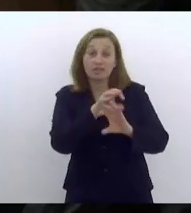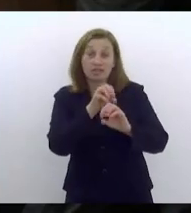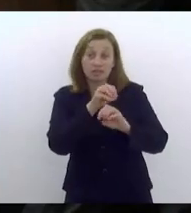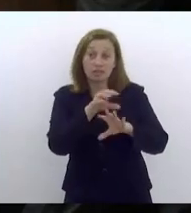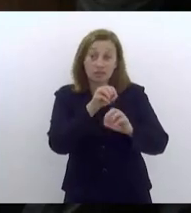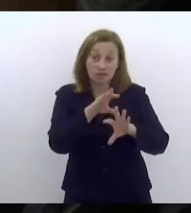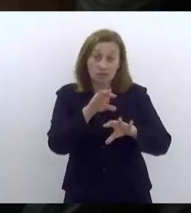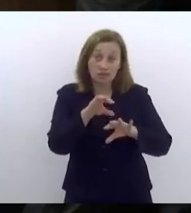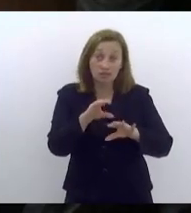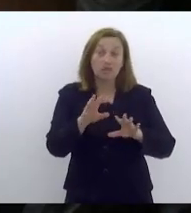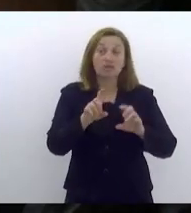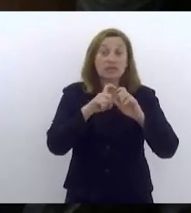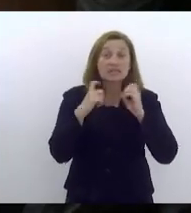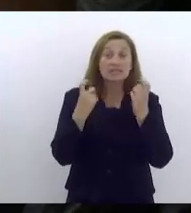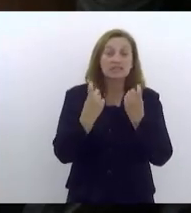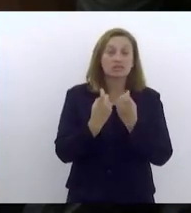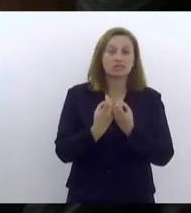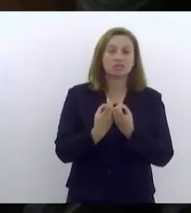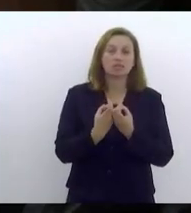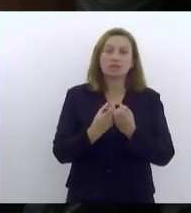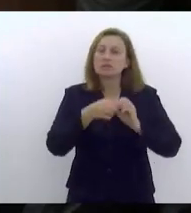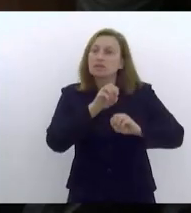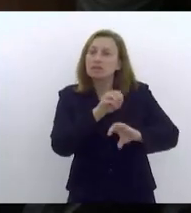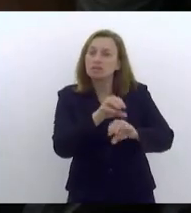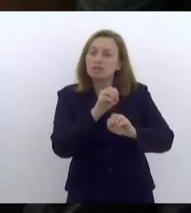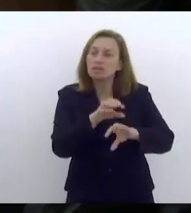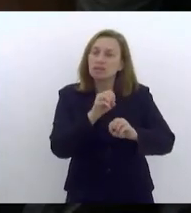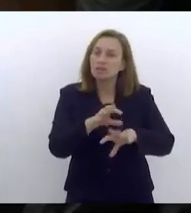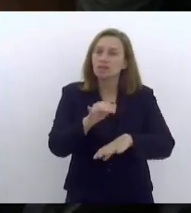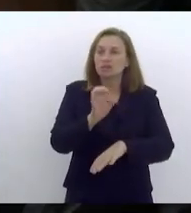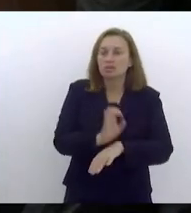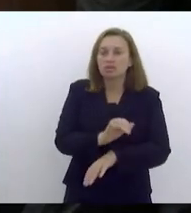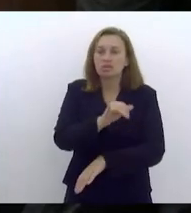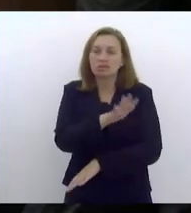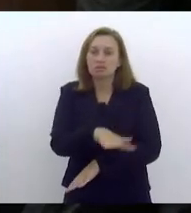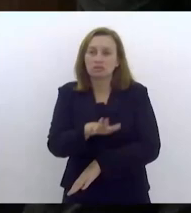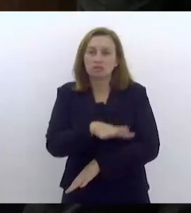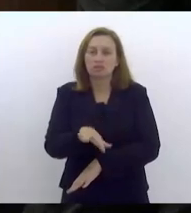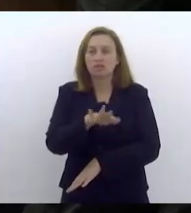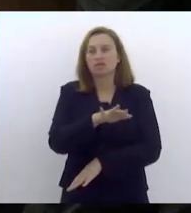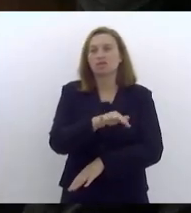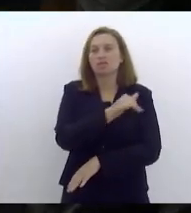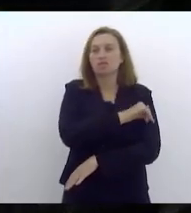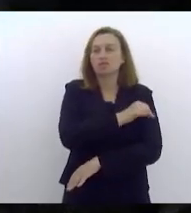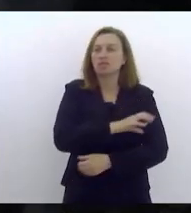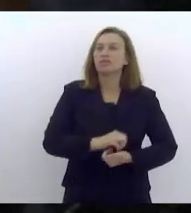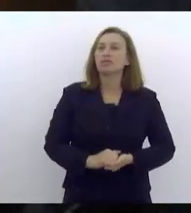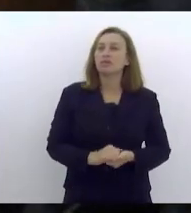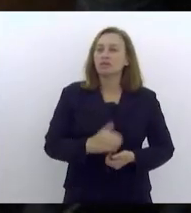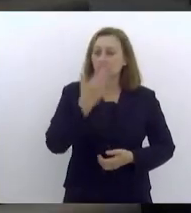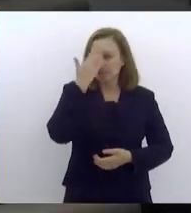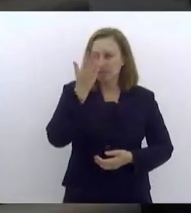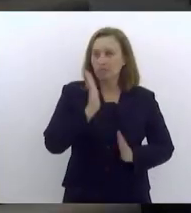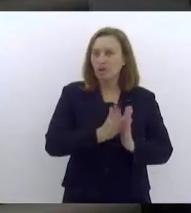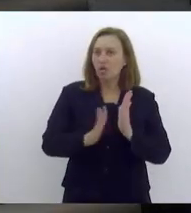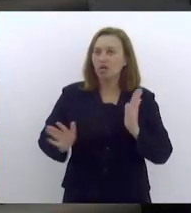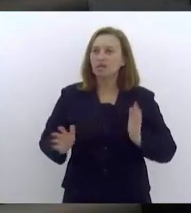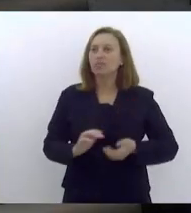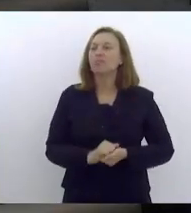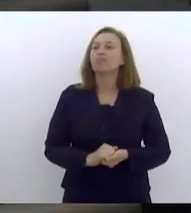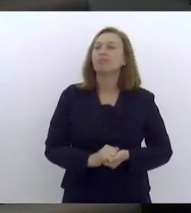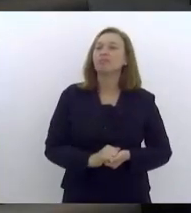sexualizando e erotizando as crianças da cidade do Rio de Janeiro. Obrigado, presidente. Pois não, Muniz. Pela ordem.